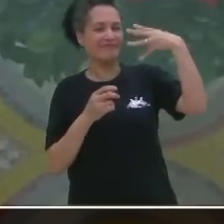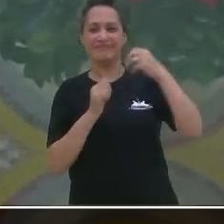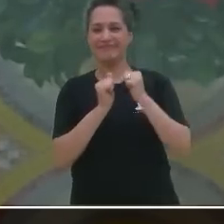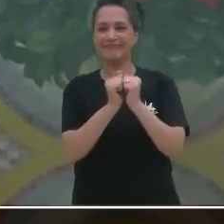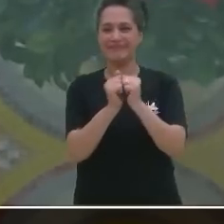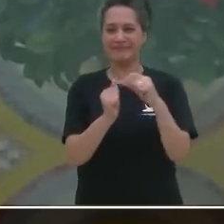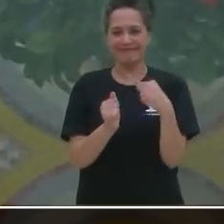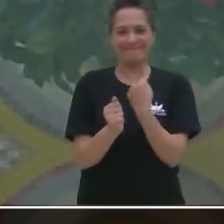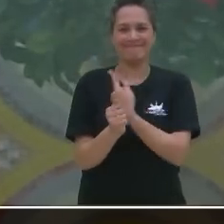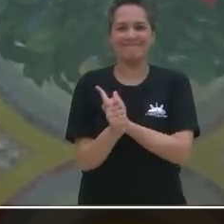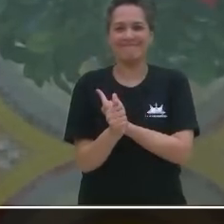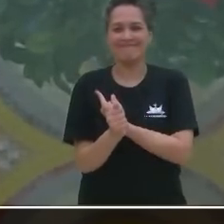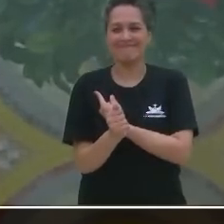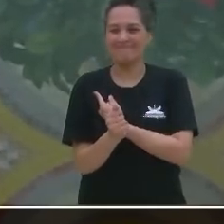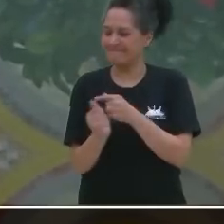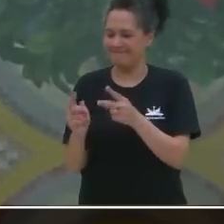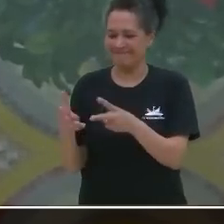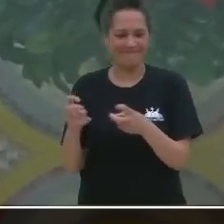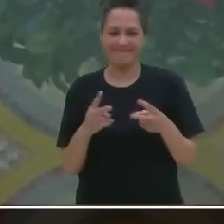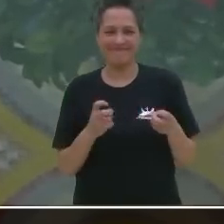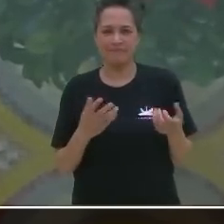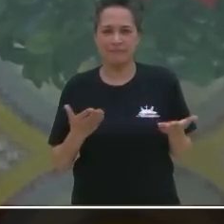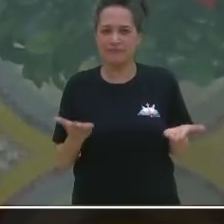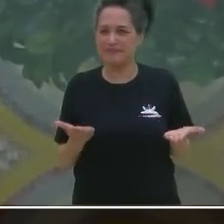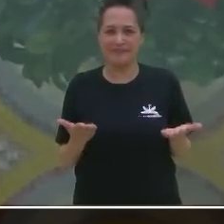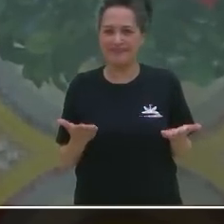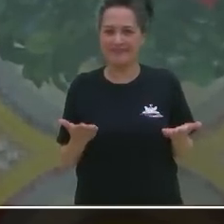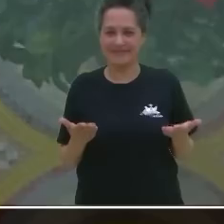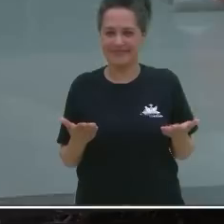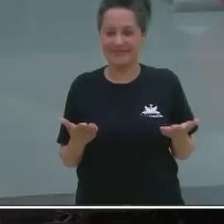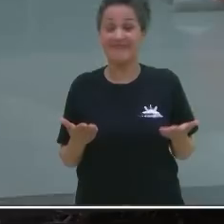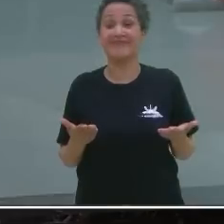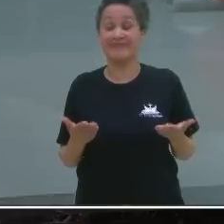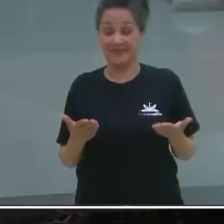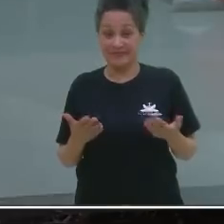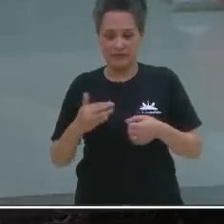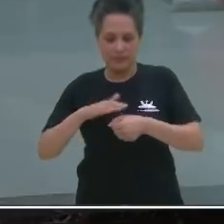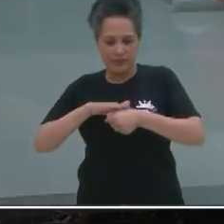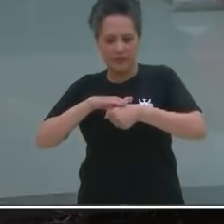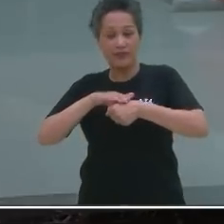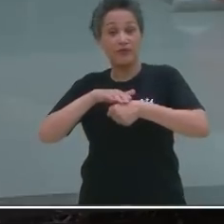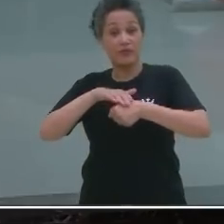Diz o texto, a noite já vai adiantada.